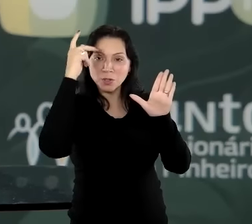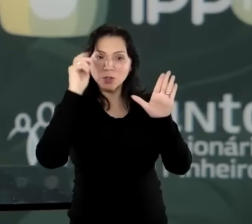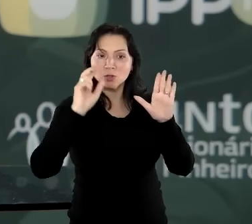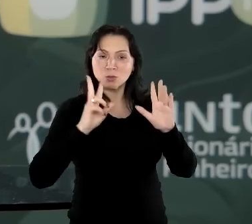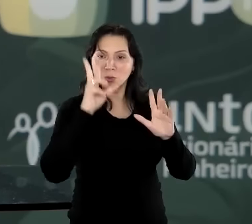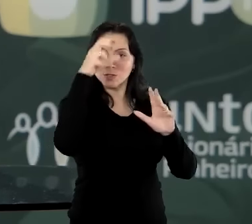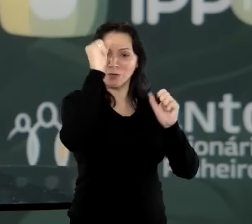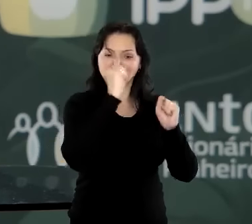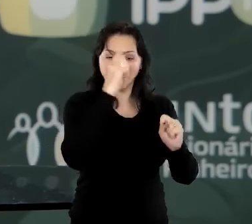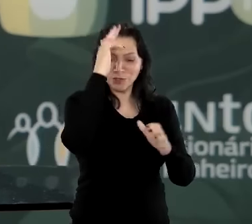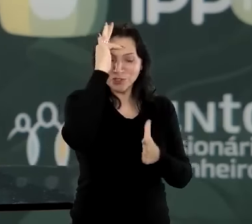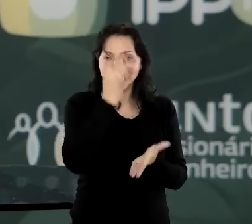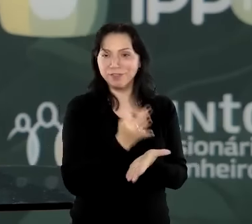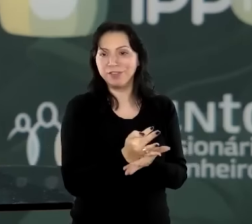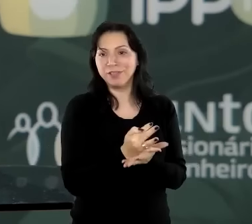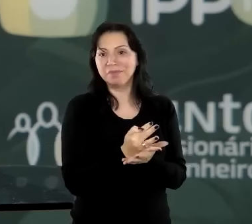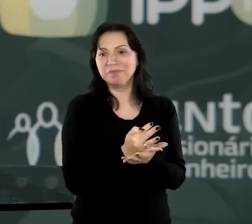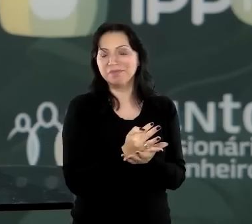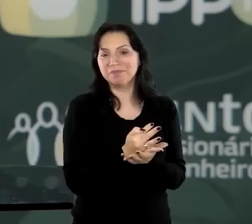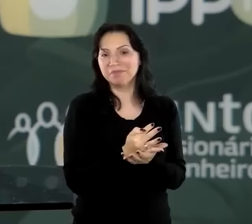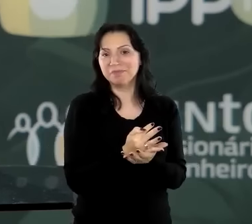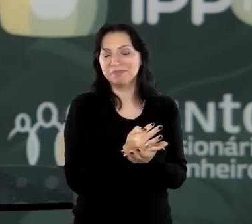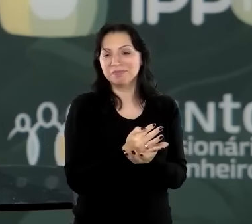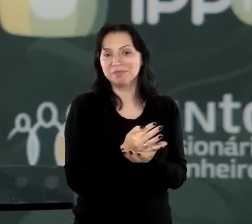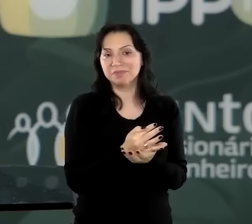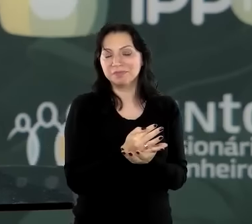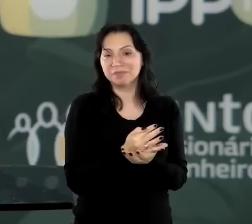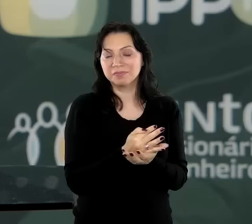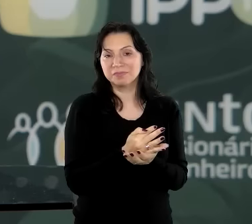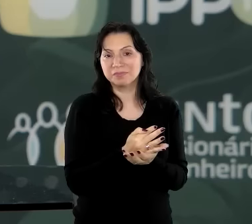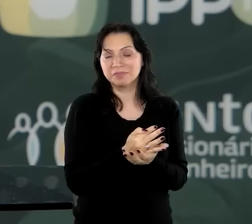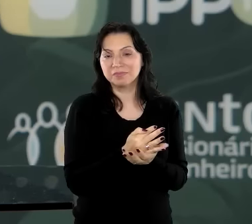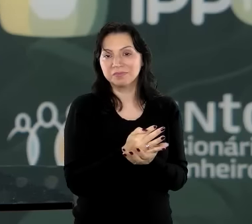Com gratidão devemos lembrar deles e imitar o exemplo deles.